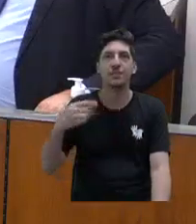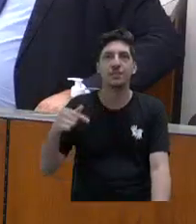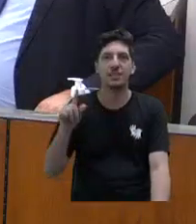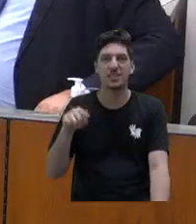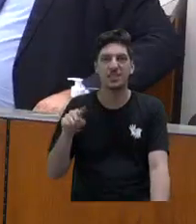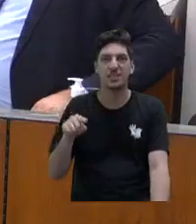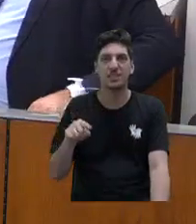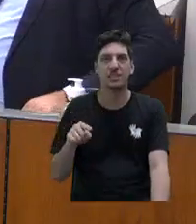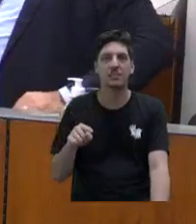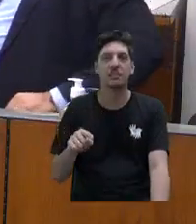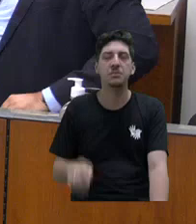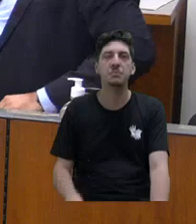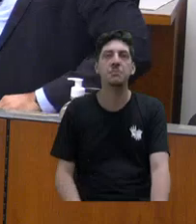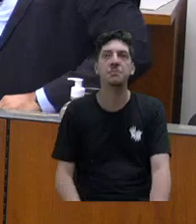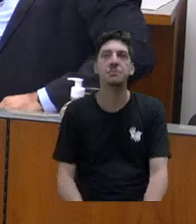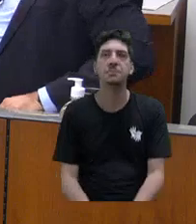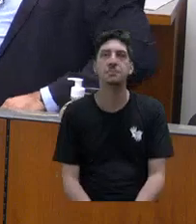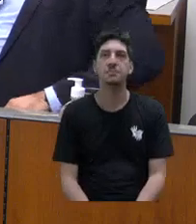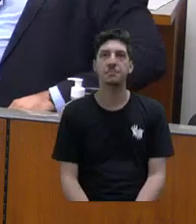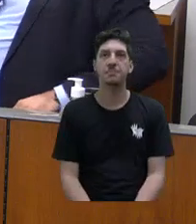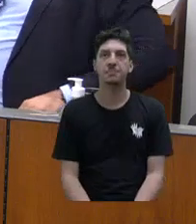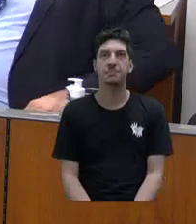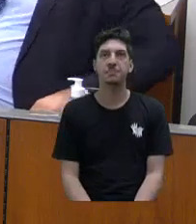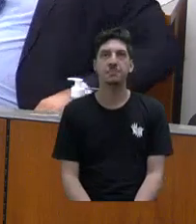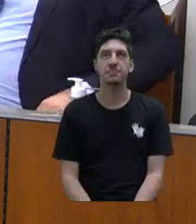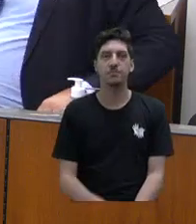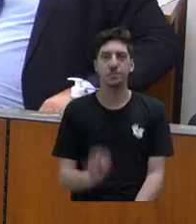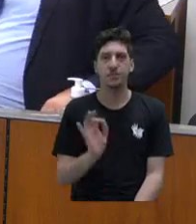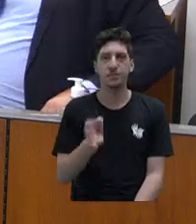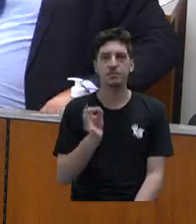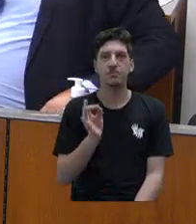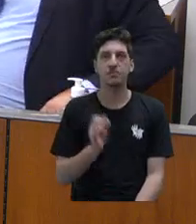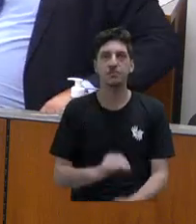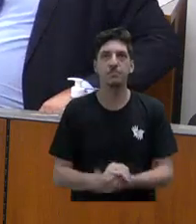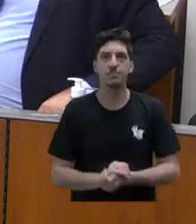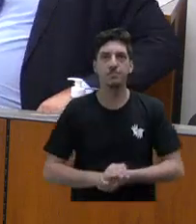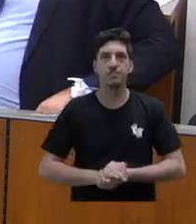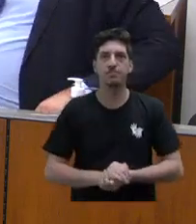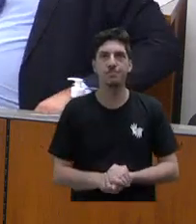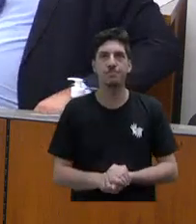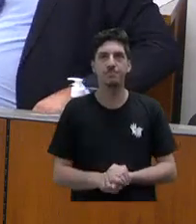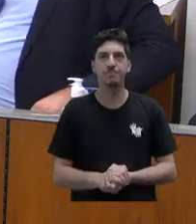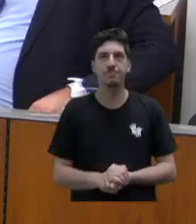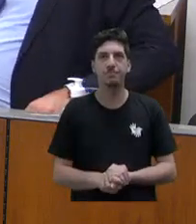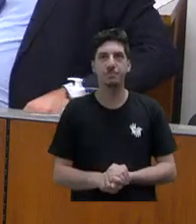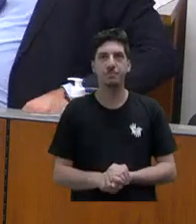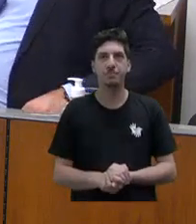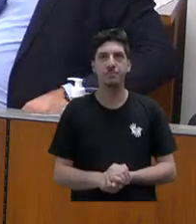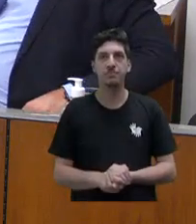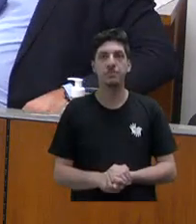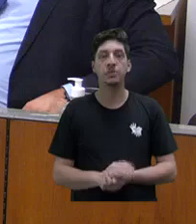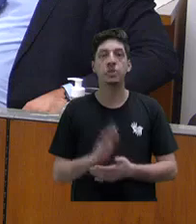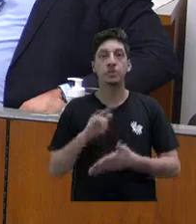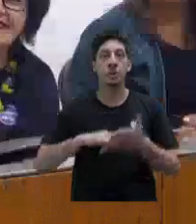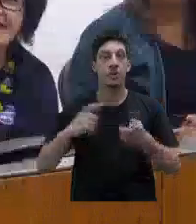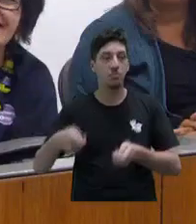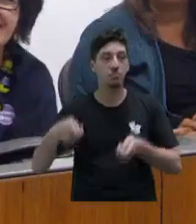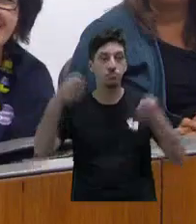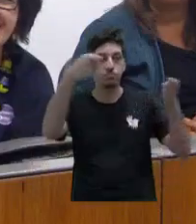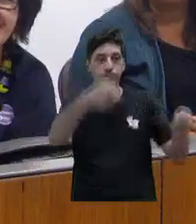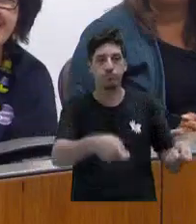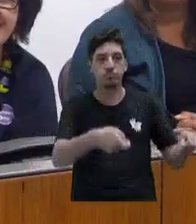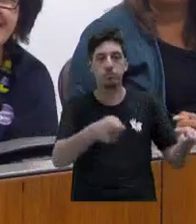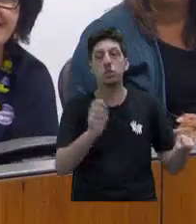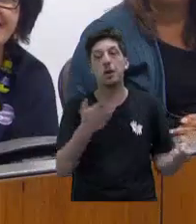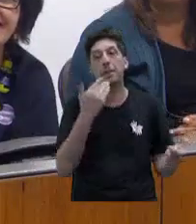o papelzinho? Aqui. É esse mesmo. É justamente esse aí. Exatamente. Está então, em vossas mãos. Eu já mandei a